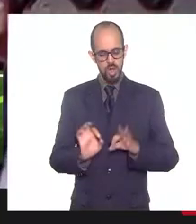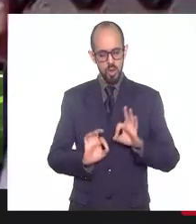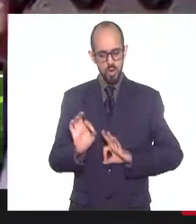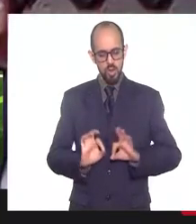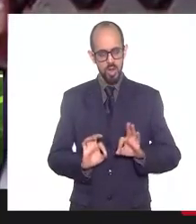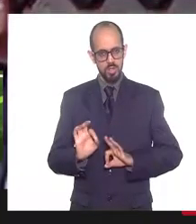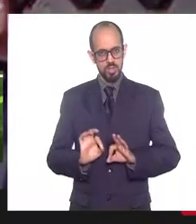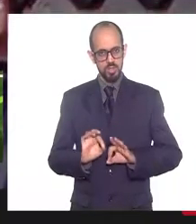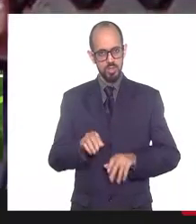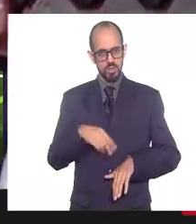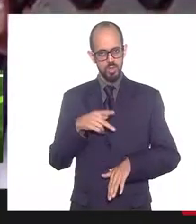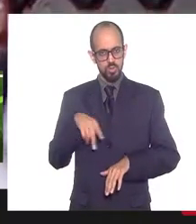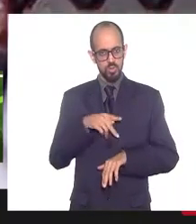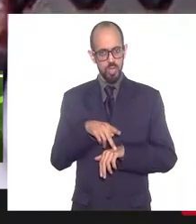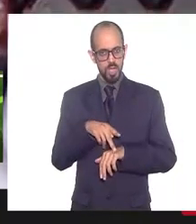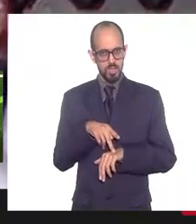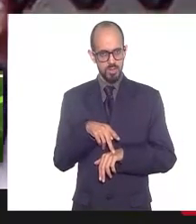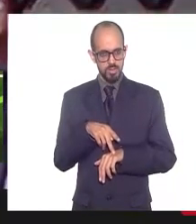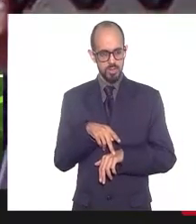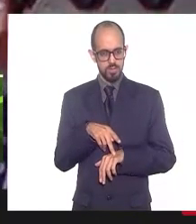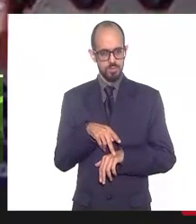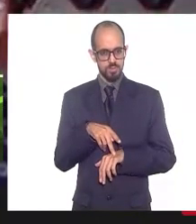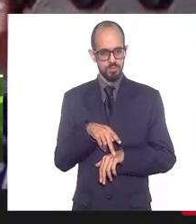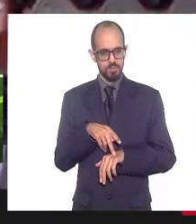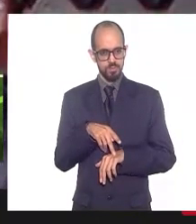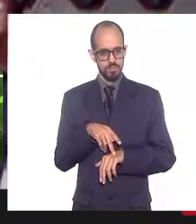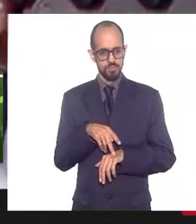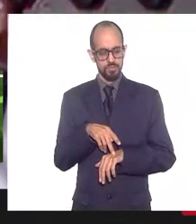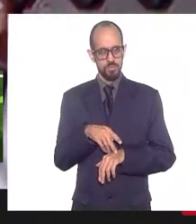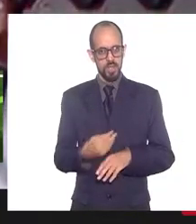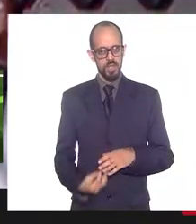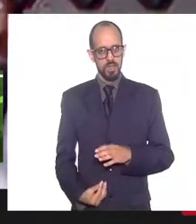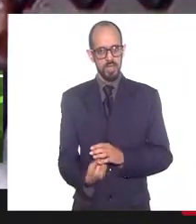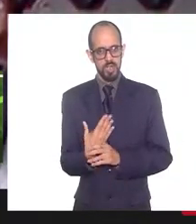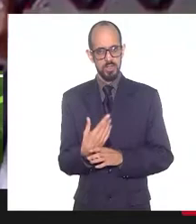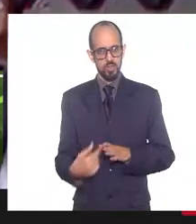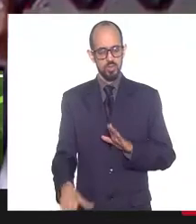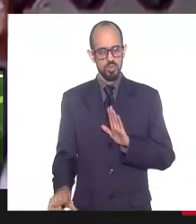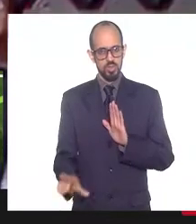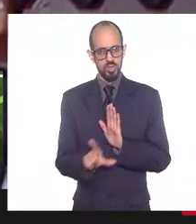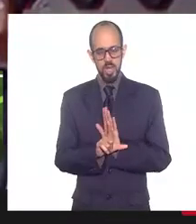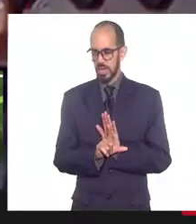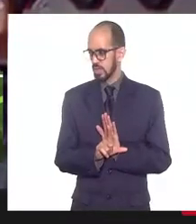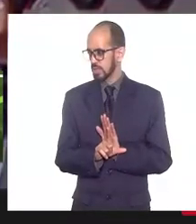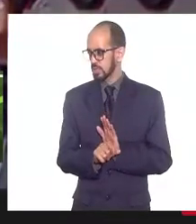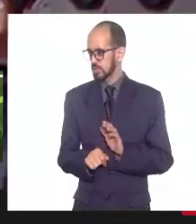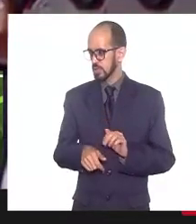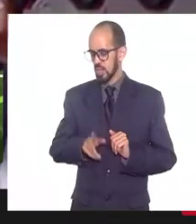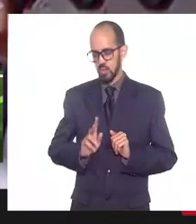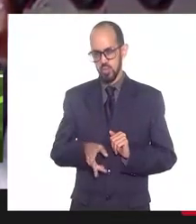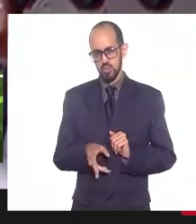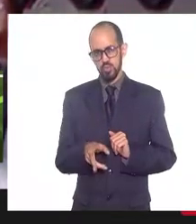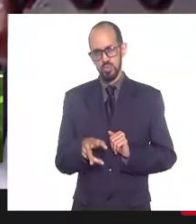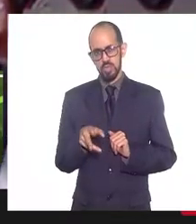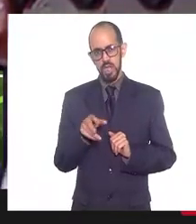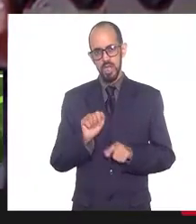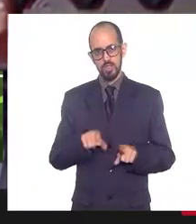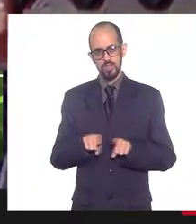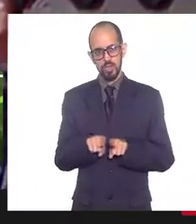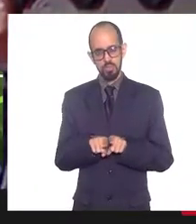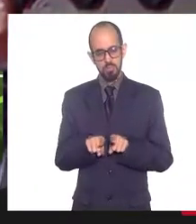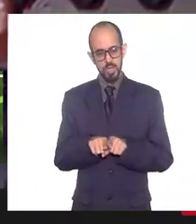organização desse país, né? Da produção legislativa, da manutenção, né, de processos no